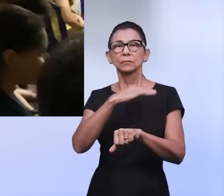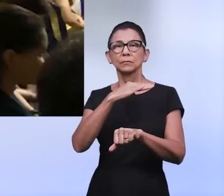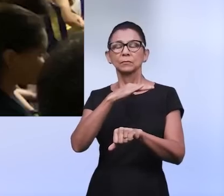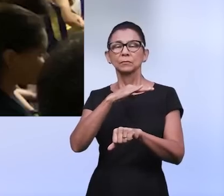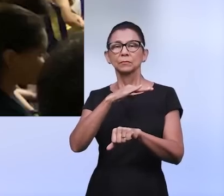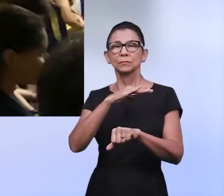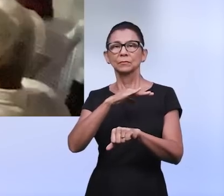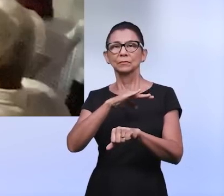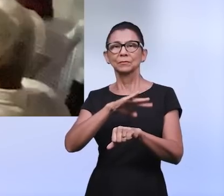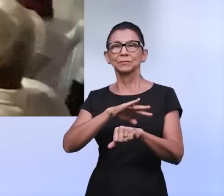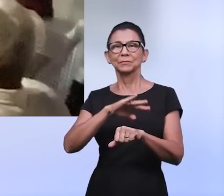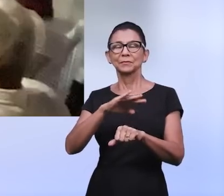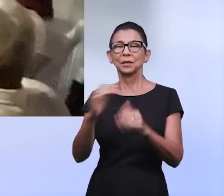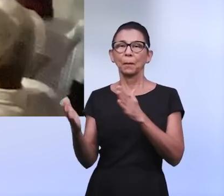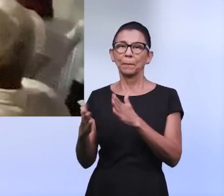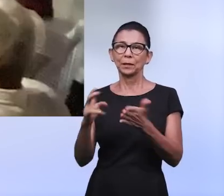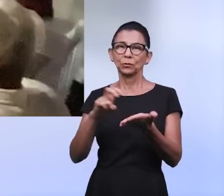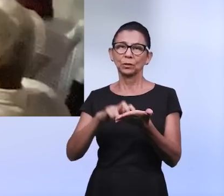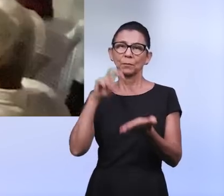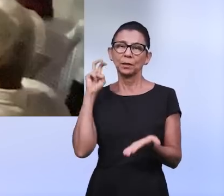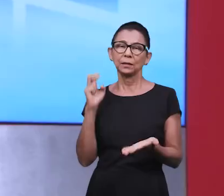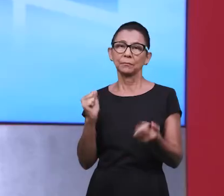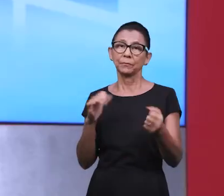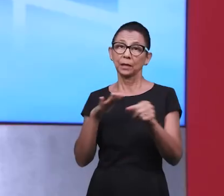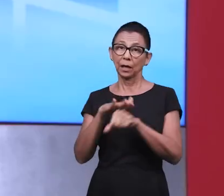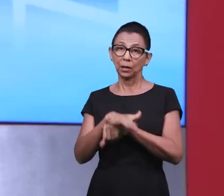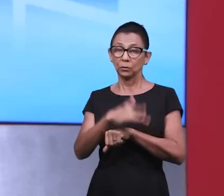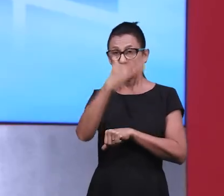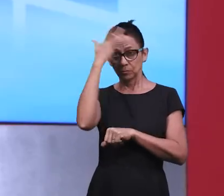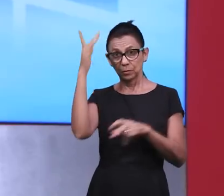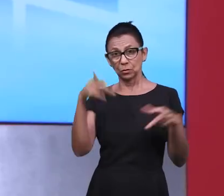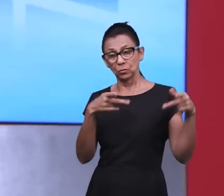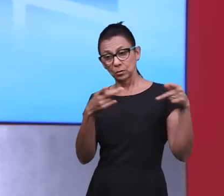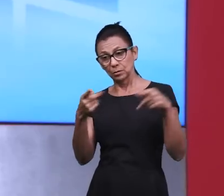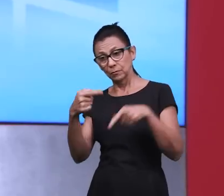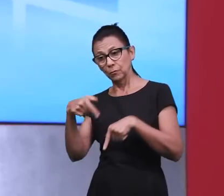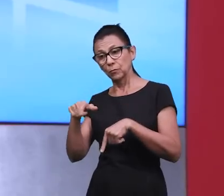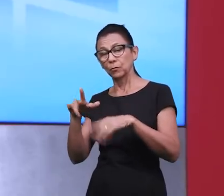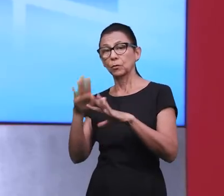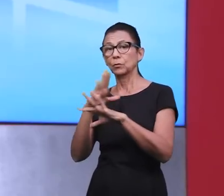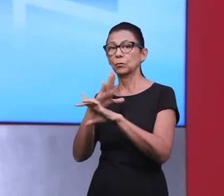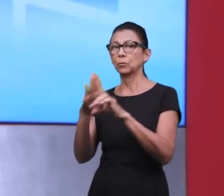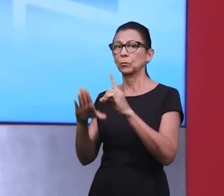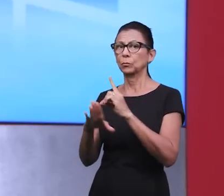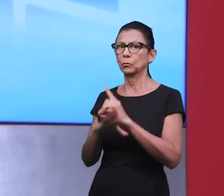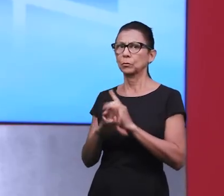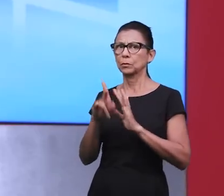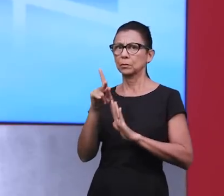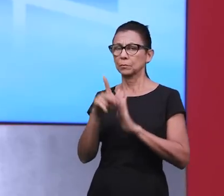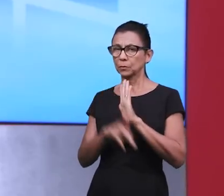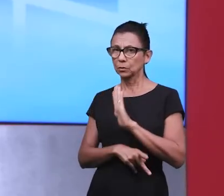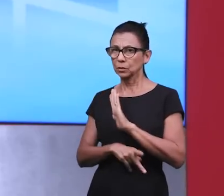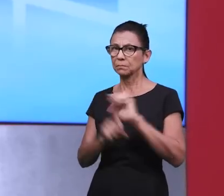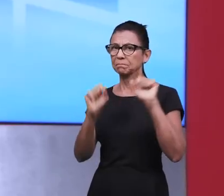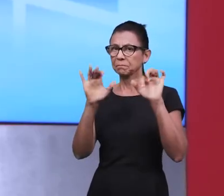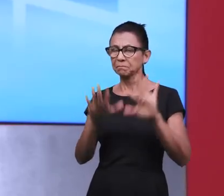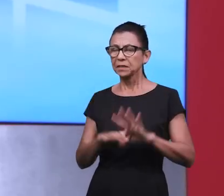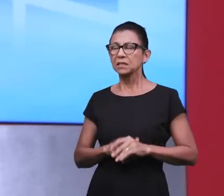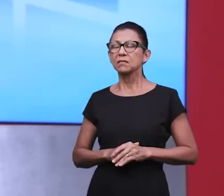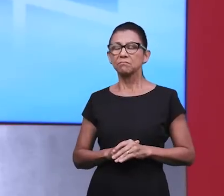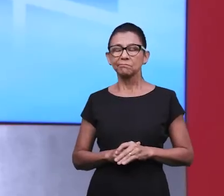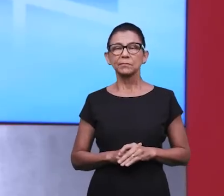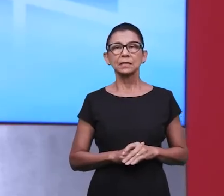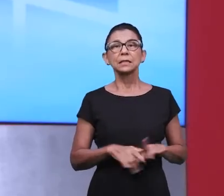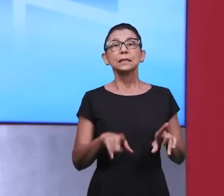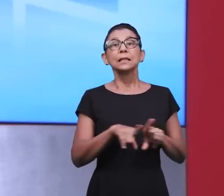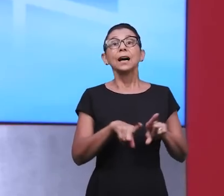à noite, muitos visitantes estiveram presentes ao culto. Este projeto é uma bênção em todas as áreas onde é realizado. E os